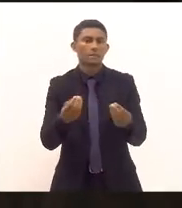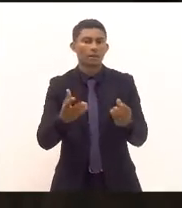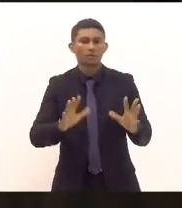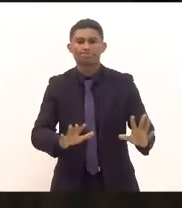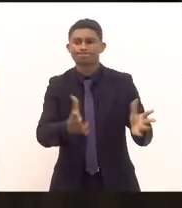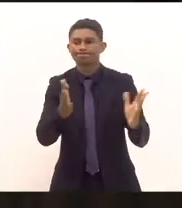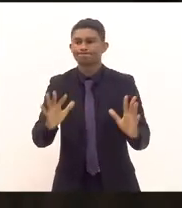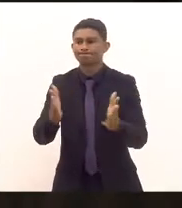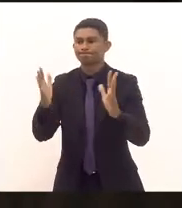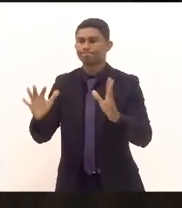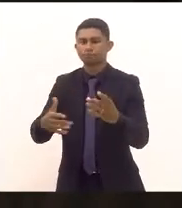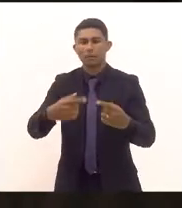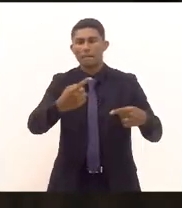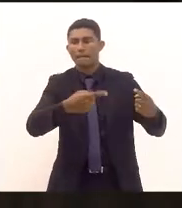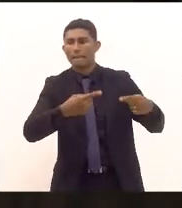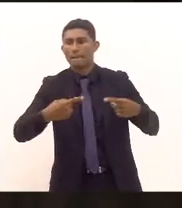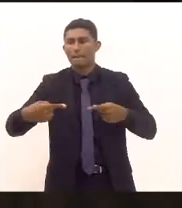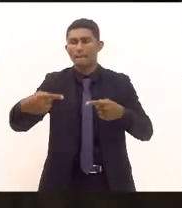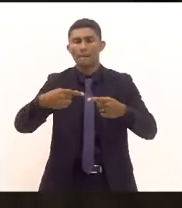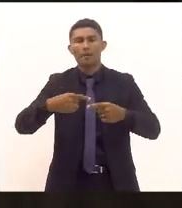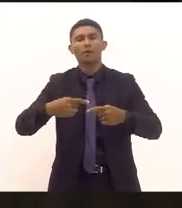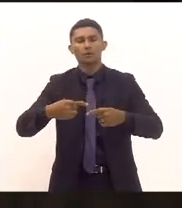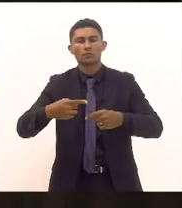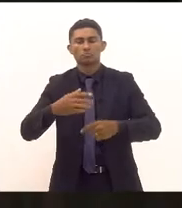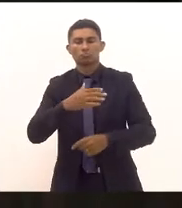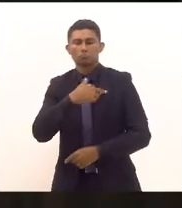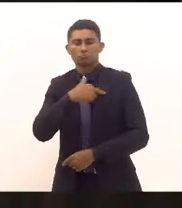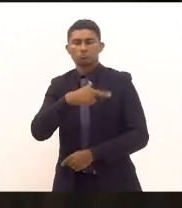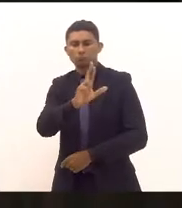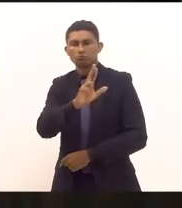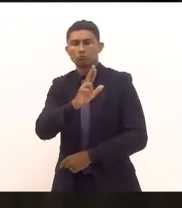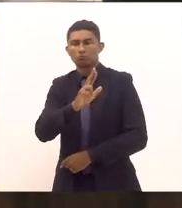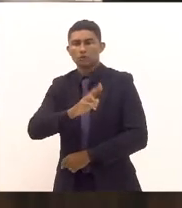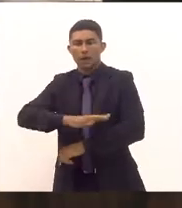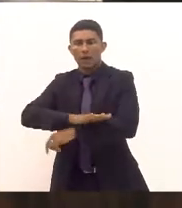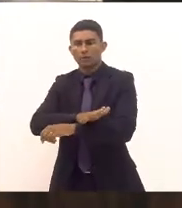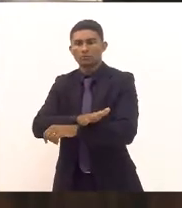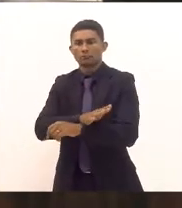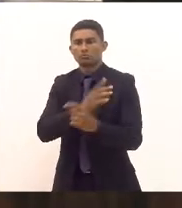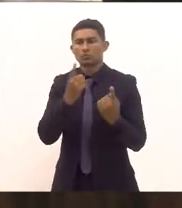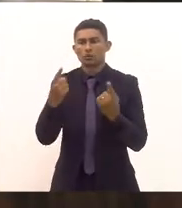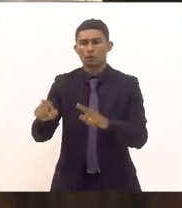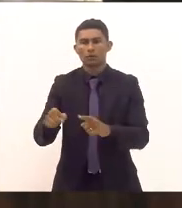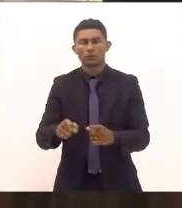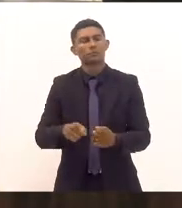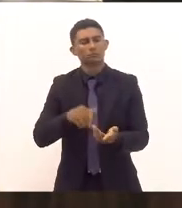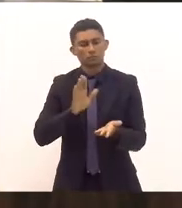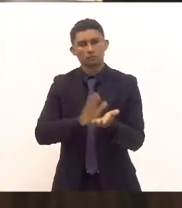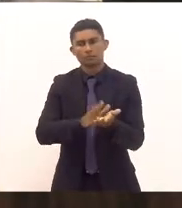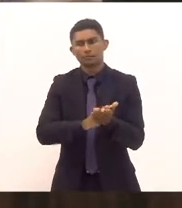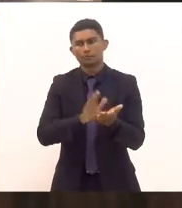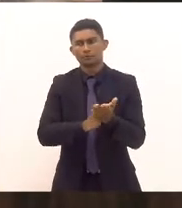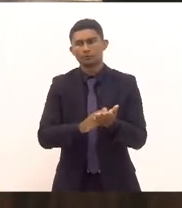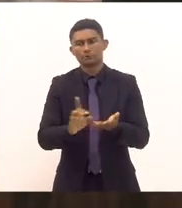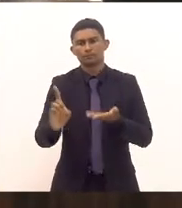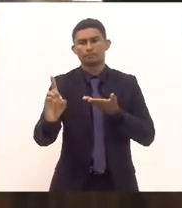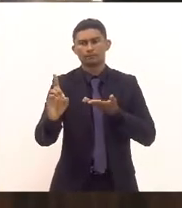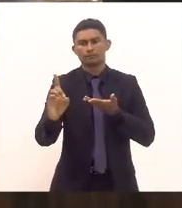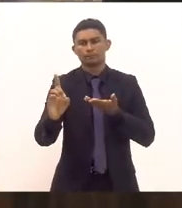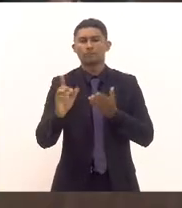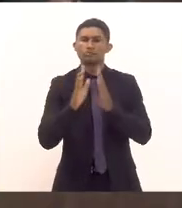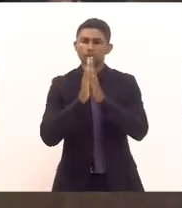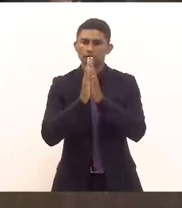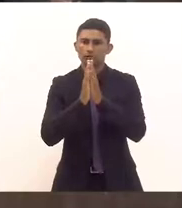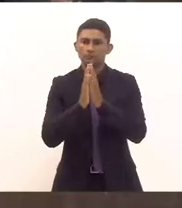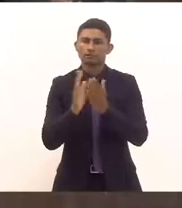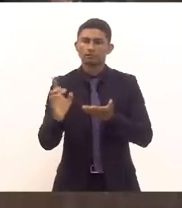para superar o racismo religioso Claro e parabéns da invenção e por